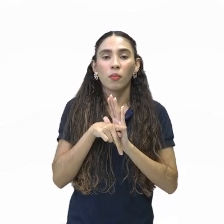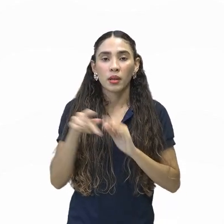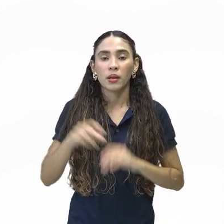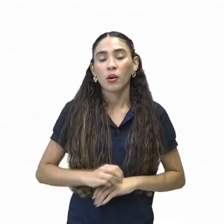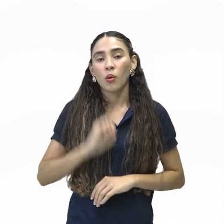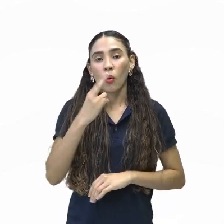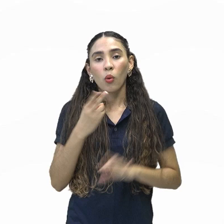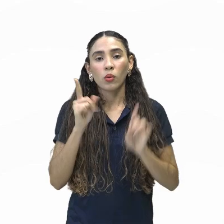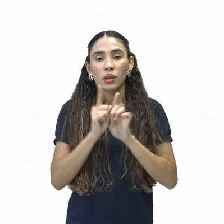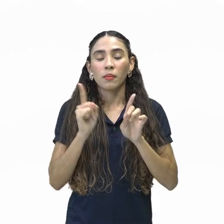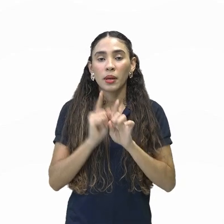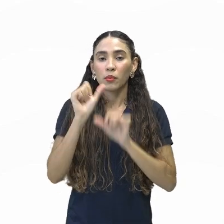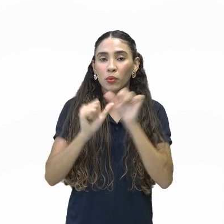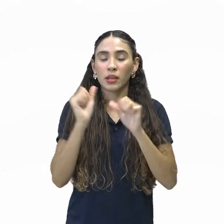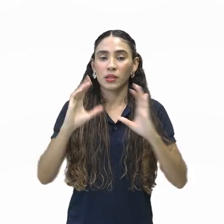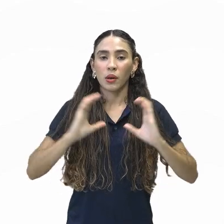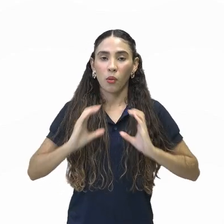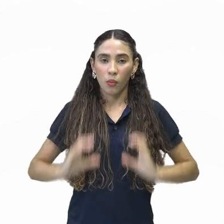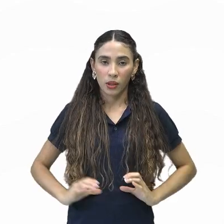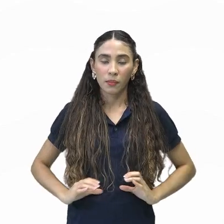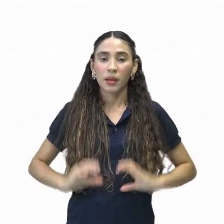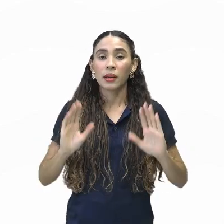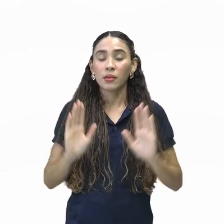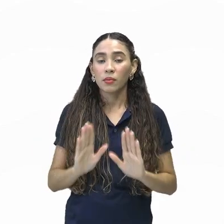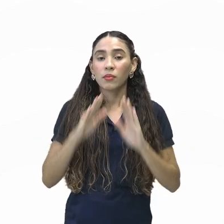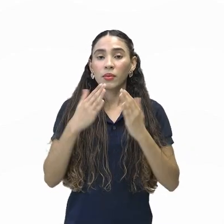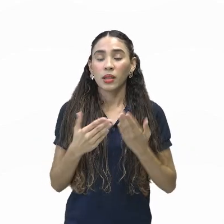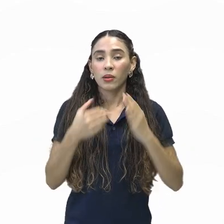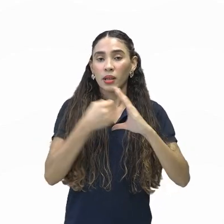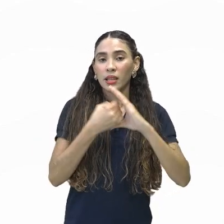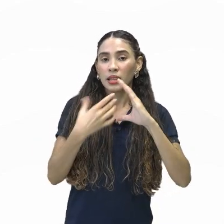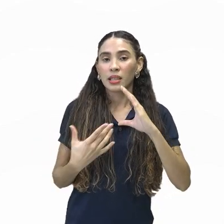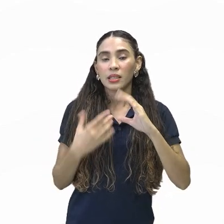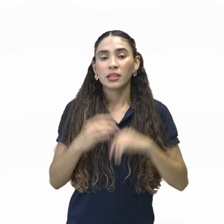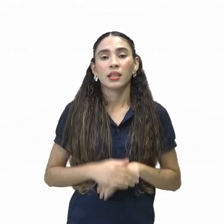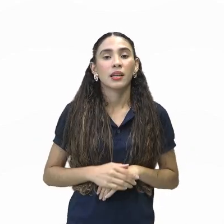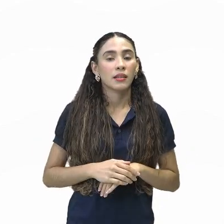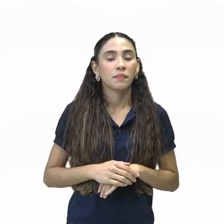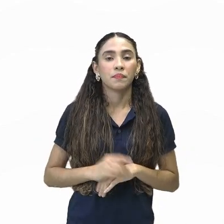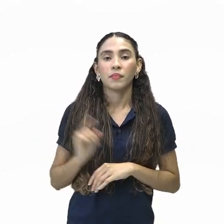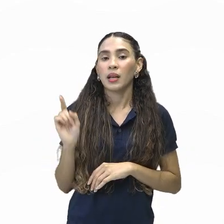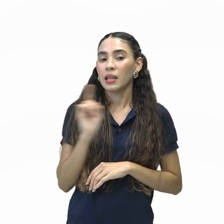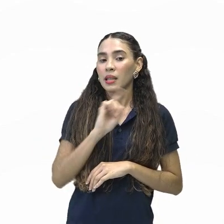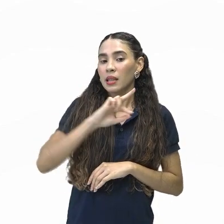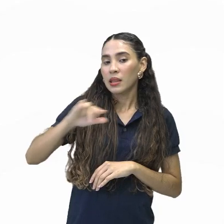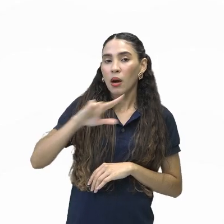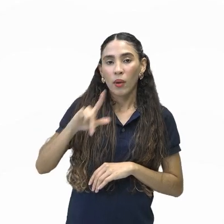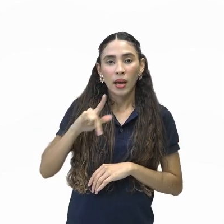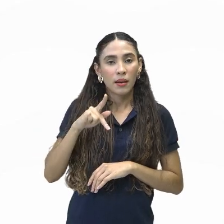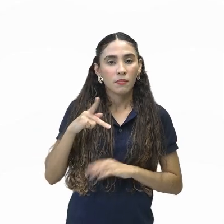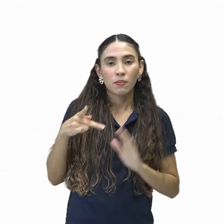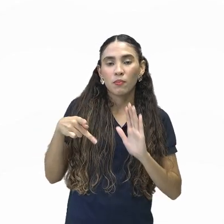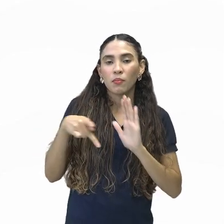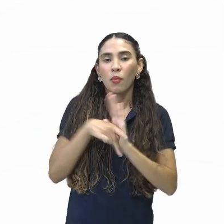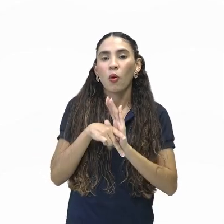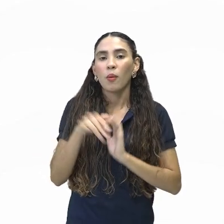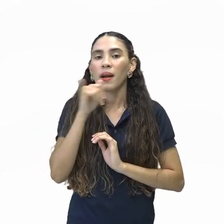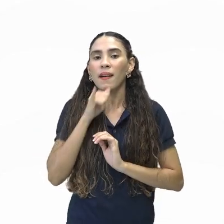ou mudanças comportamentais. Essas características elas não são exclusivas, por